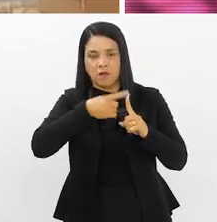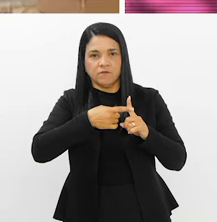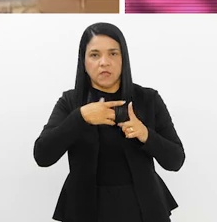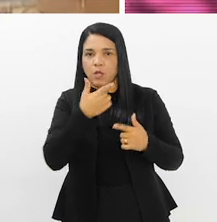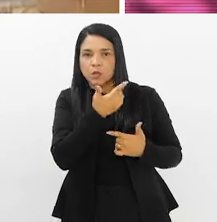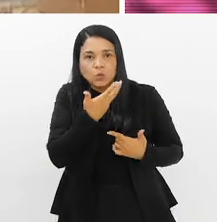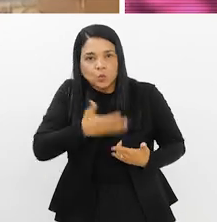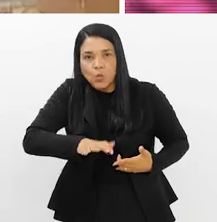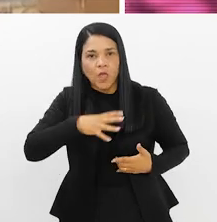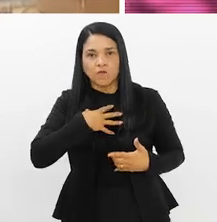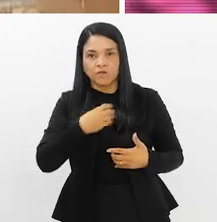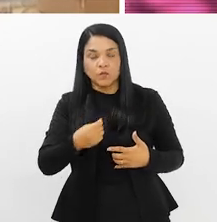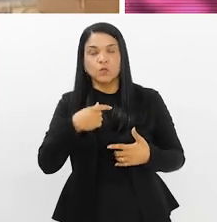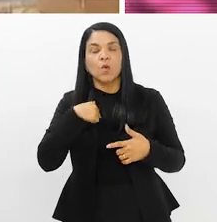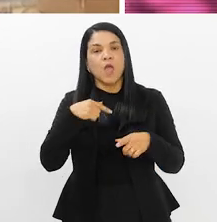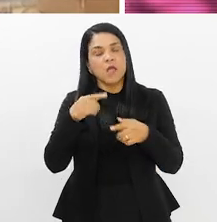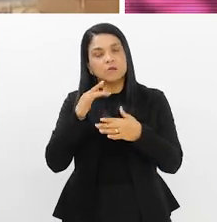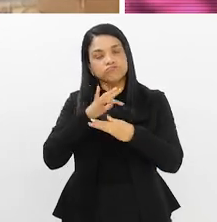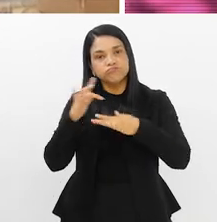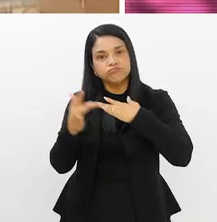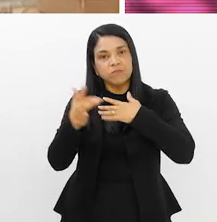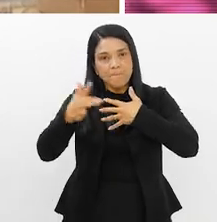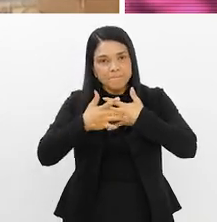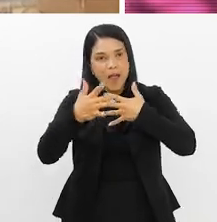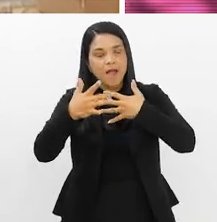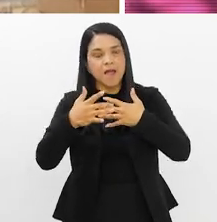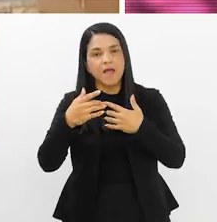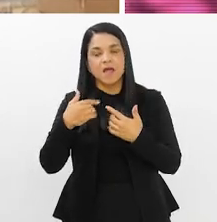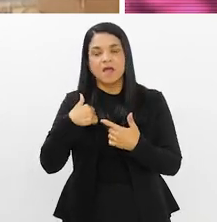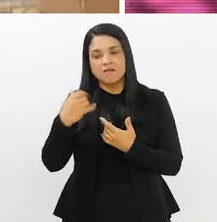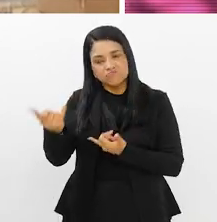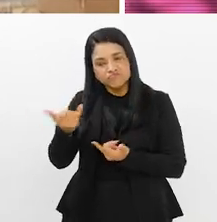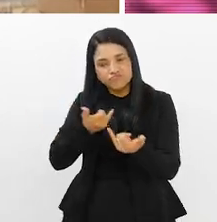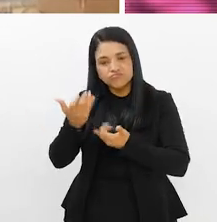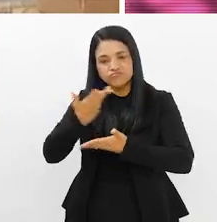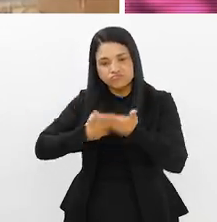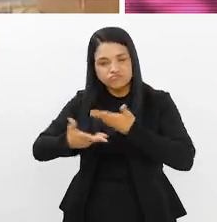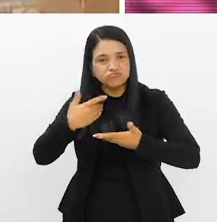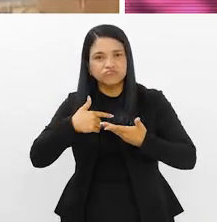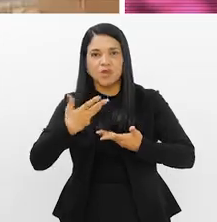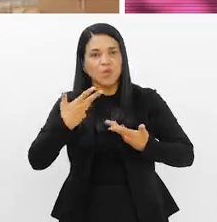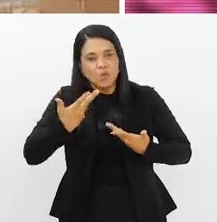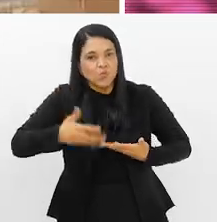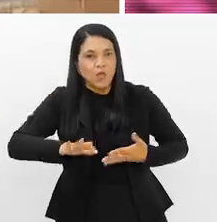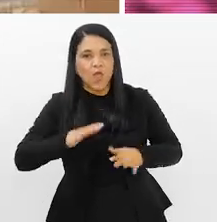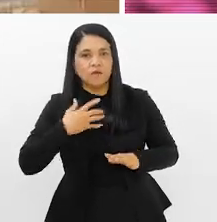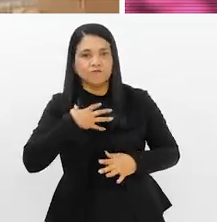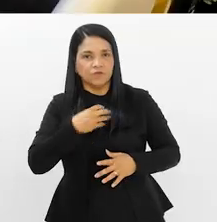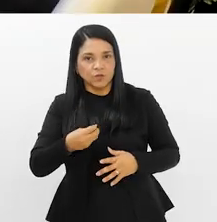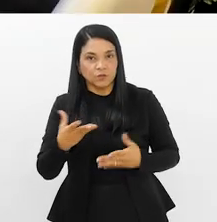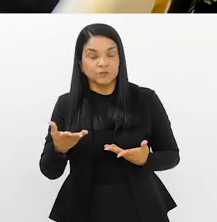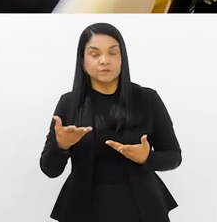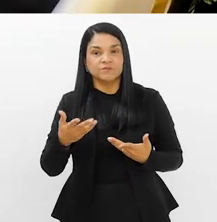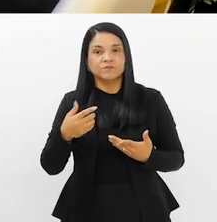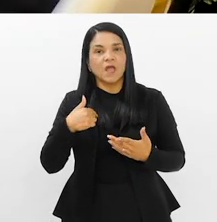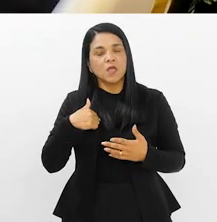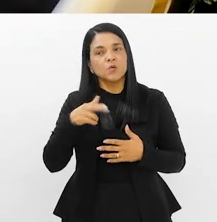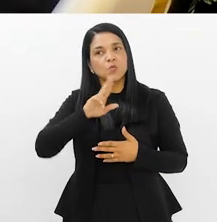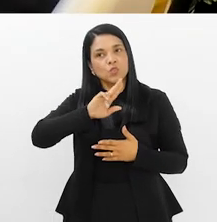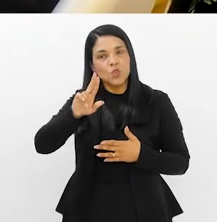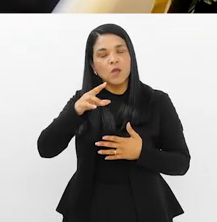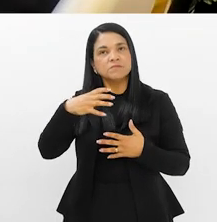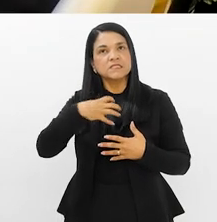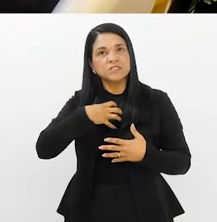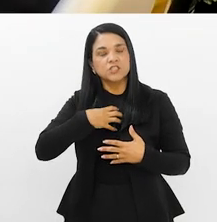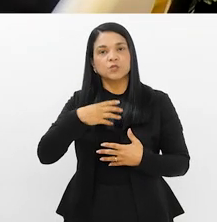meus posts, comigo também, elas falavam: ah, eu acho que eu não nasci para ser mãe, eu não nasci para ser mãe. Aí eu achei que o nome